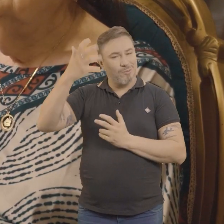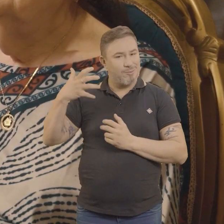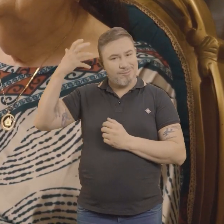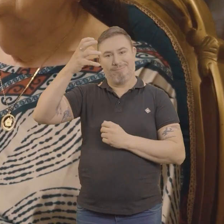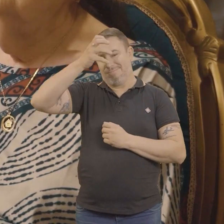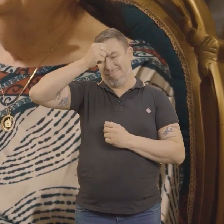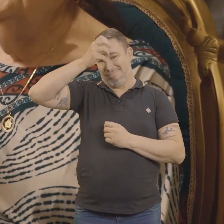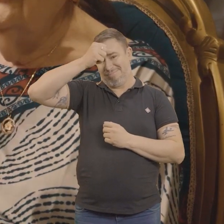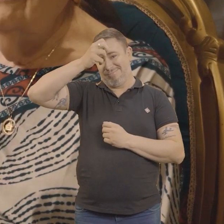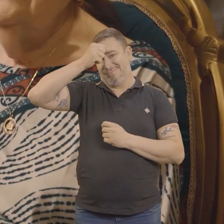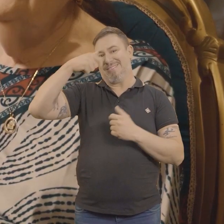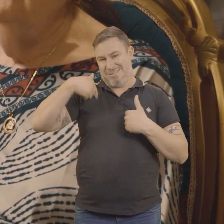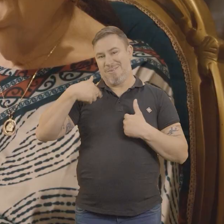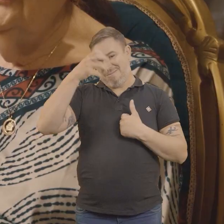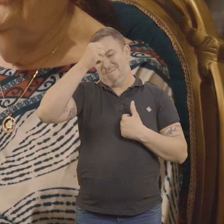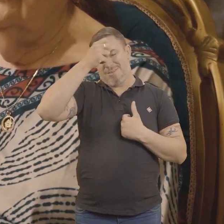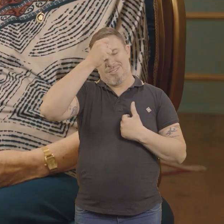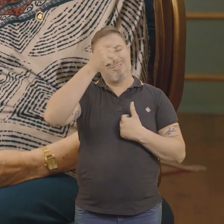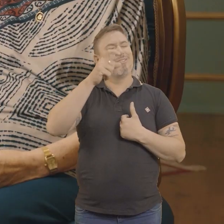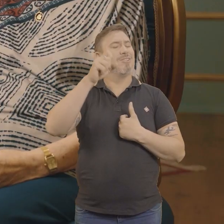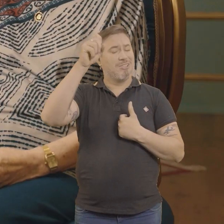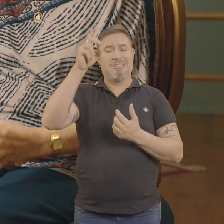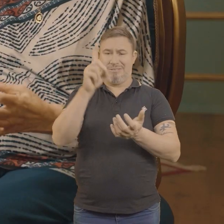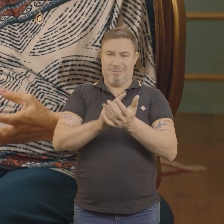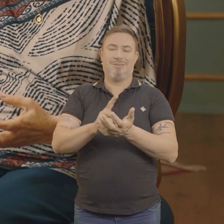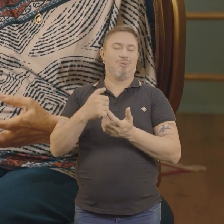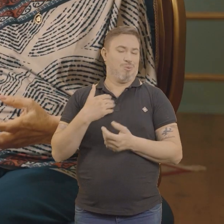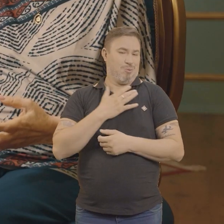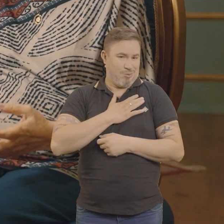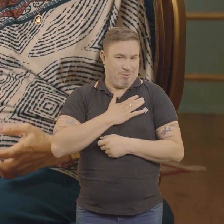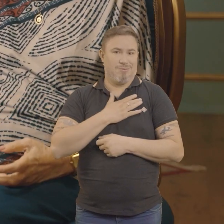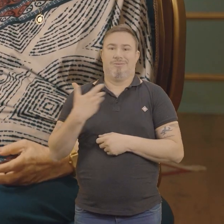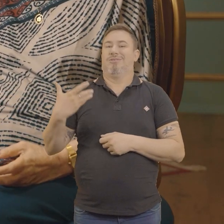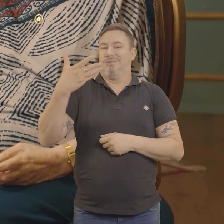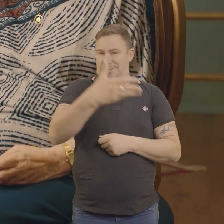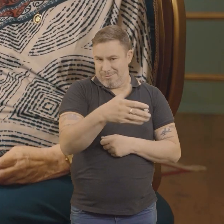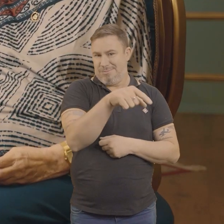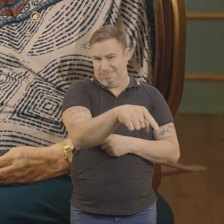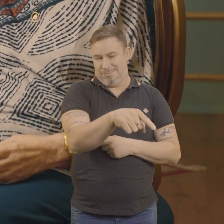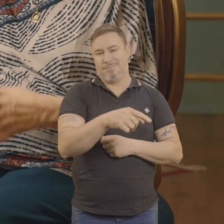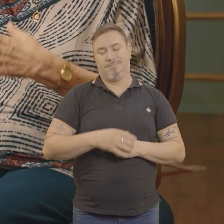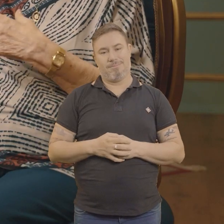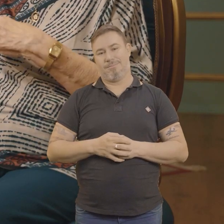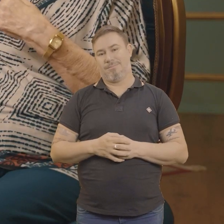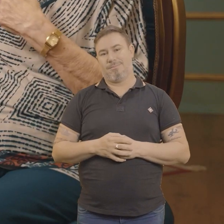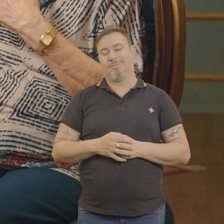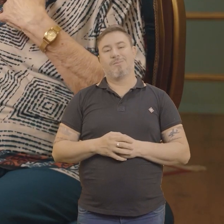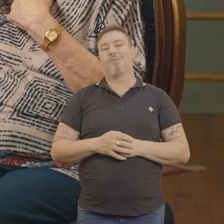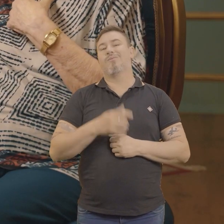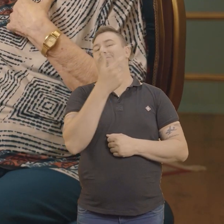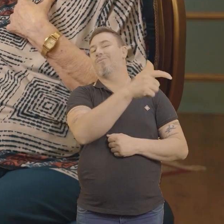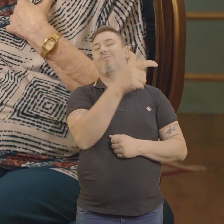e foi onde eu aprendi muito. Eu gostava de ir para lá, né? Mesmo quando não